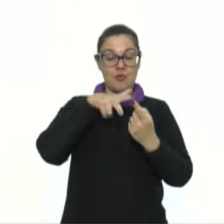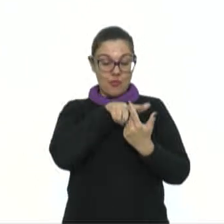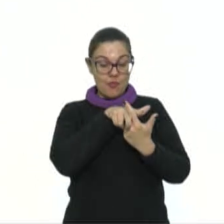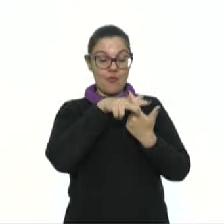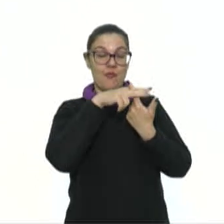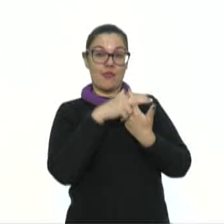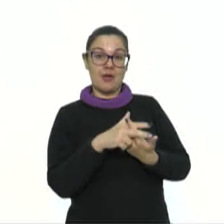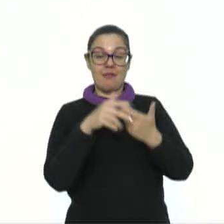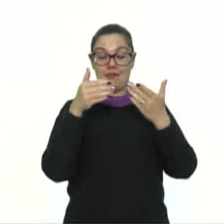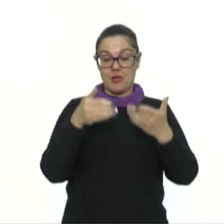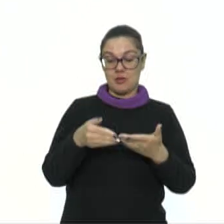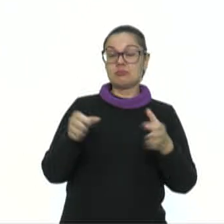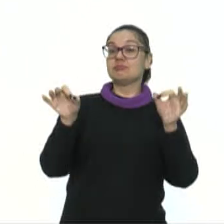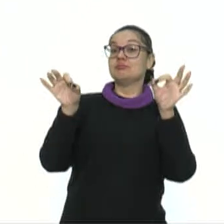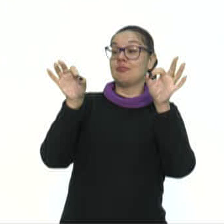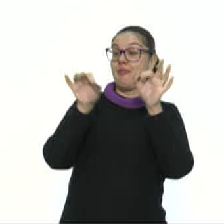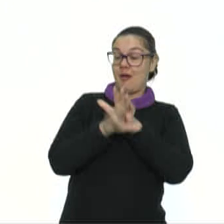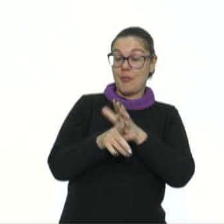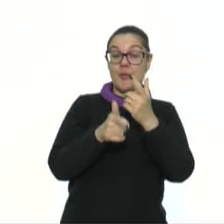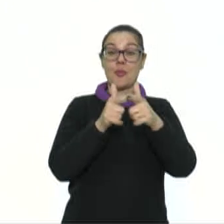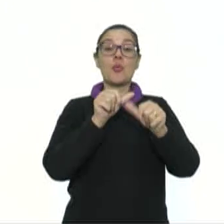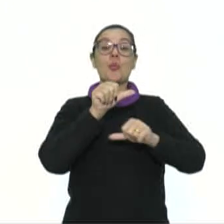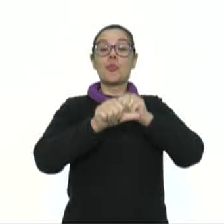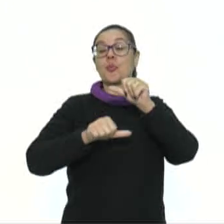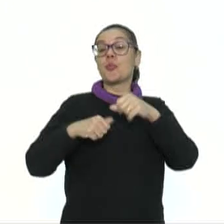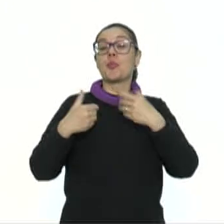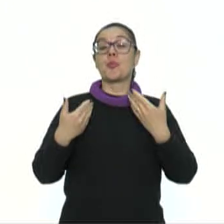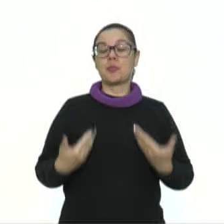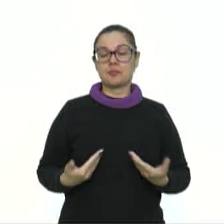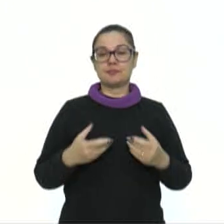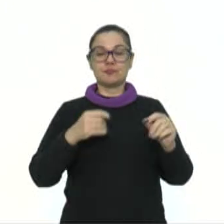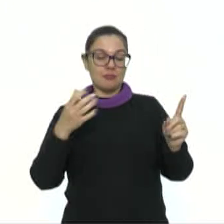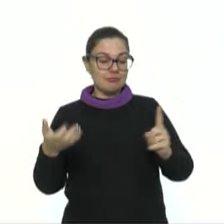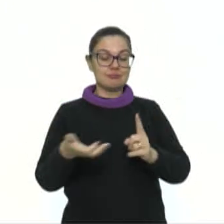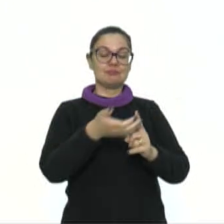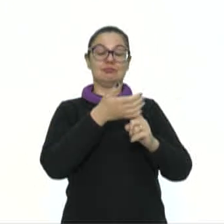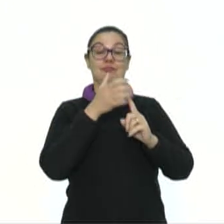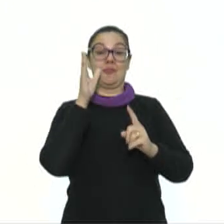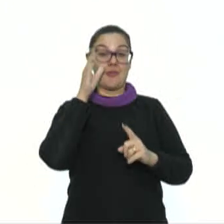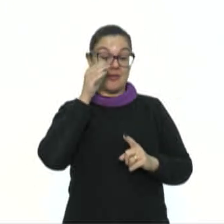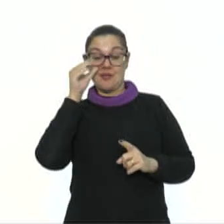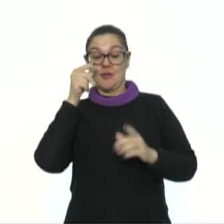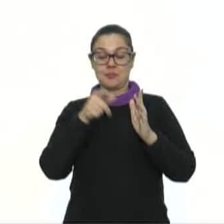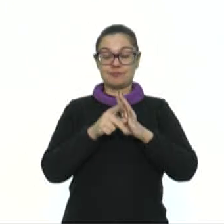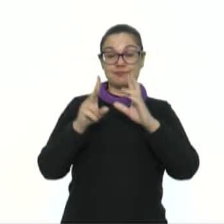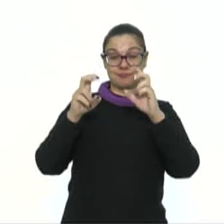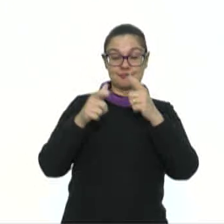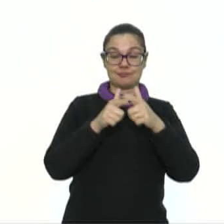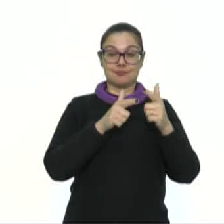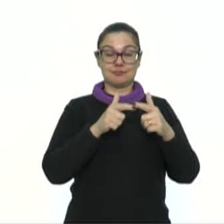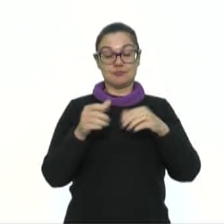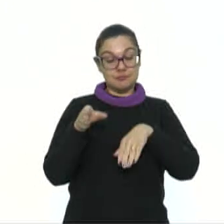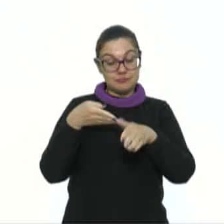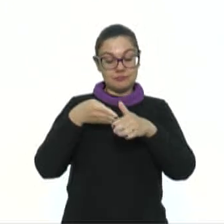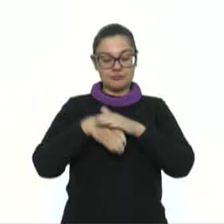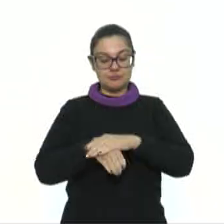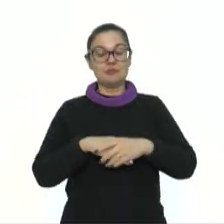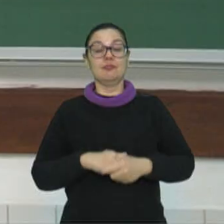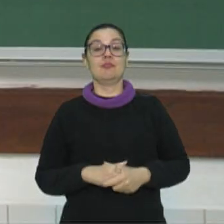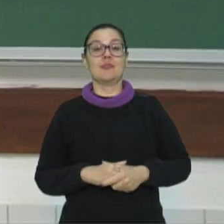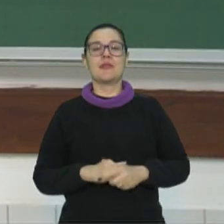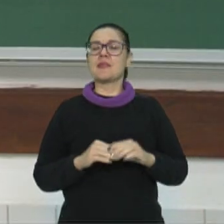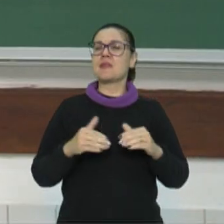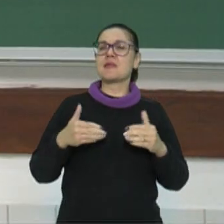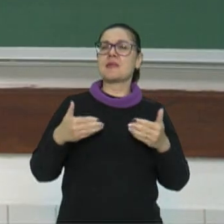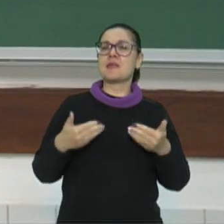ferramenta, com soluções, como mudar. O que é uma abordagem interessante para o tema, que é um problema de comportamento. Então, o